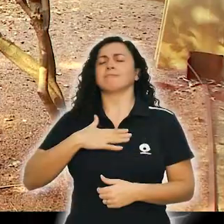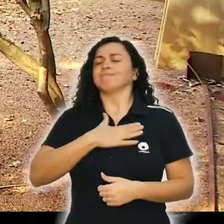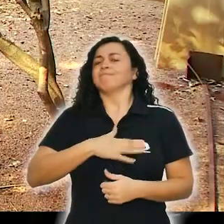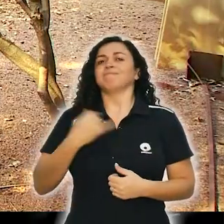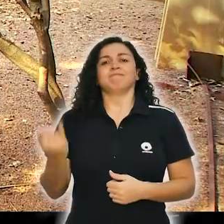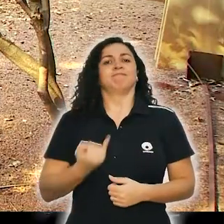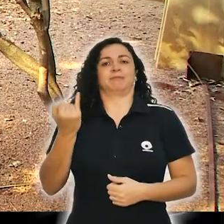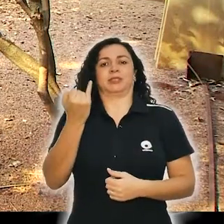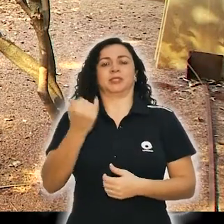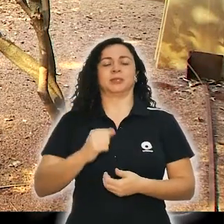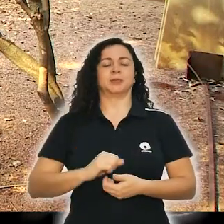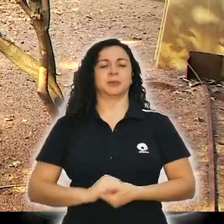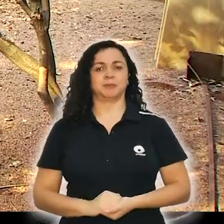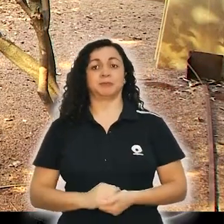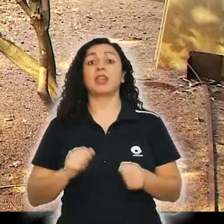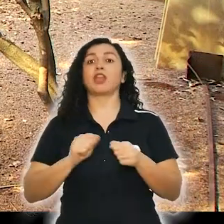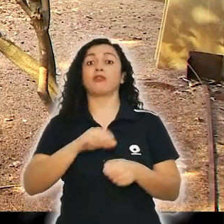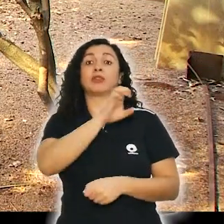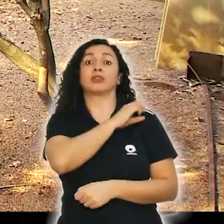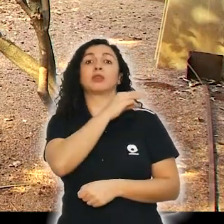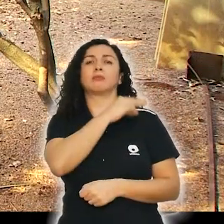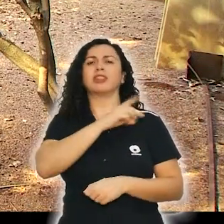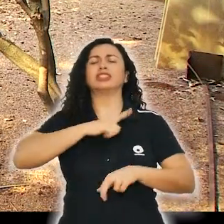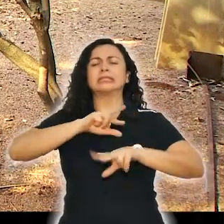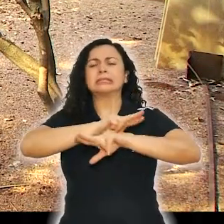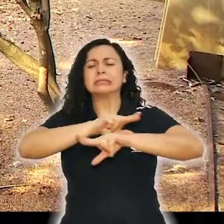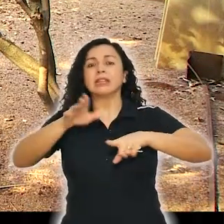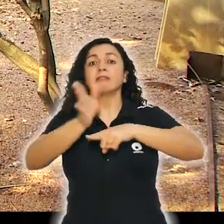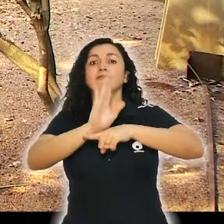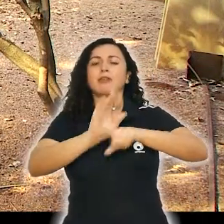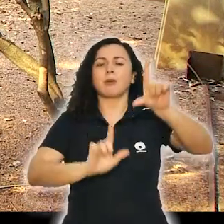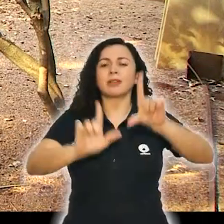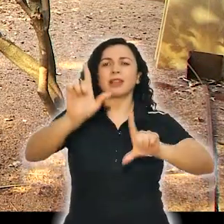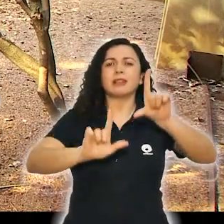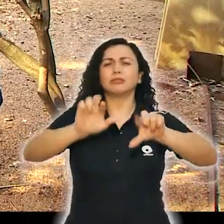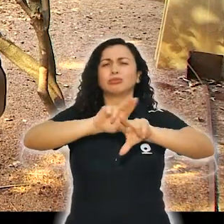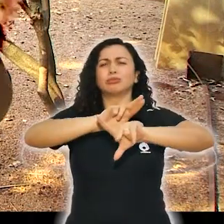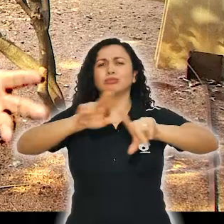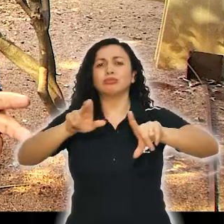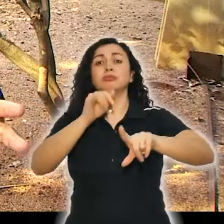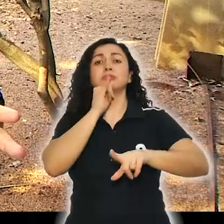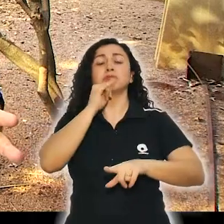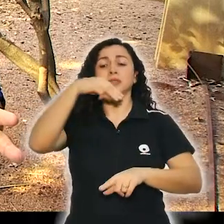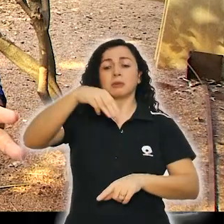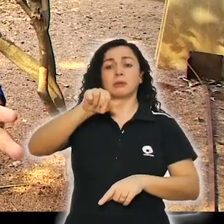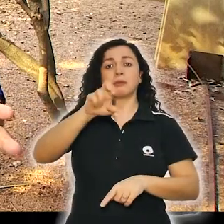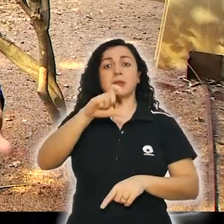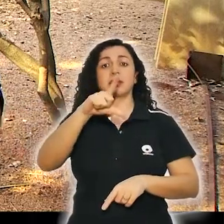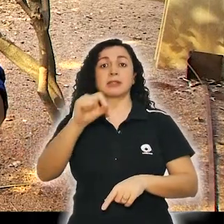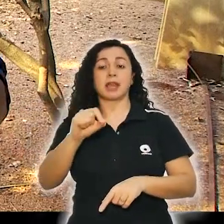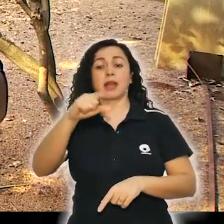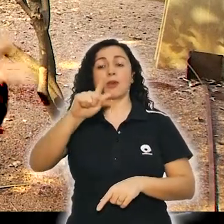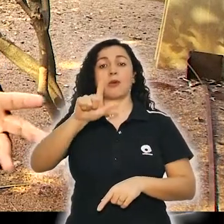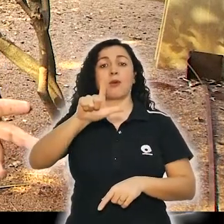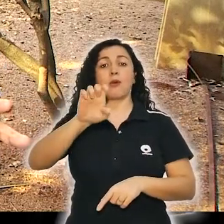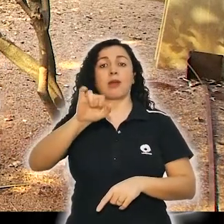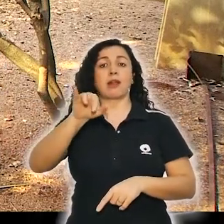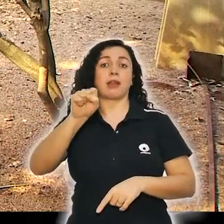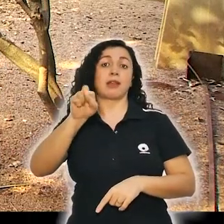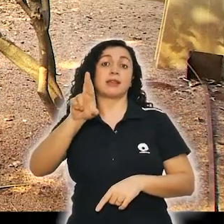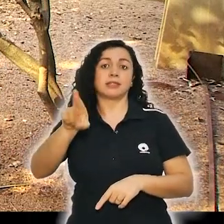importante. Fiz ensino médio num período em que tinha muitos documentários na televisão. Você tinha os documentários do Marcelo Gleiser falando sobre